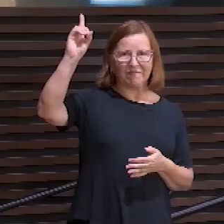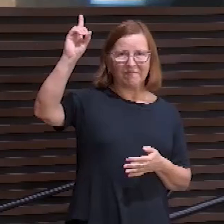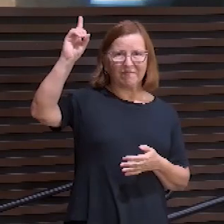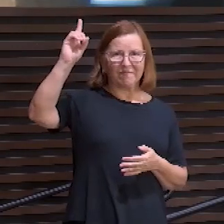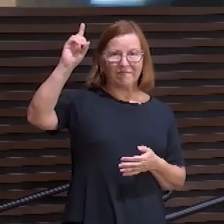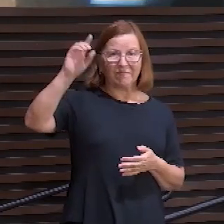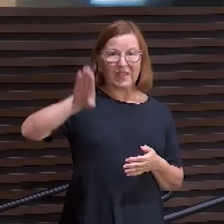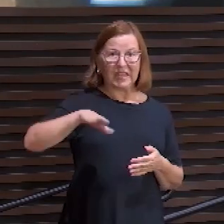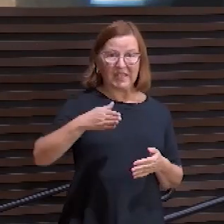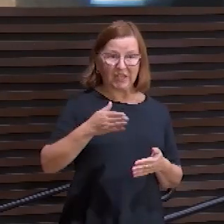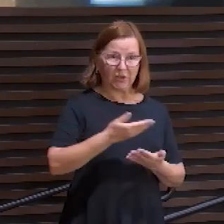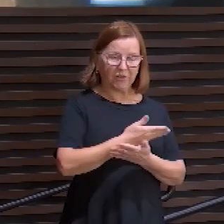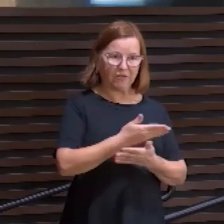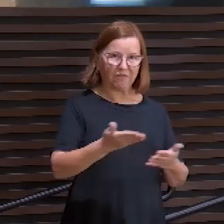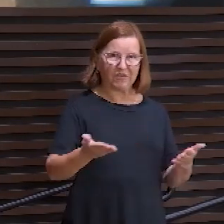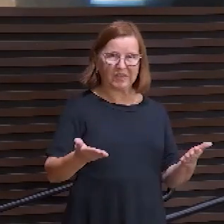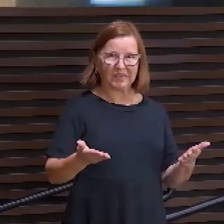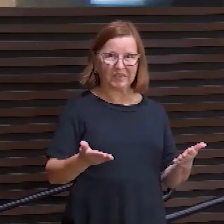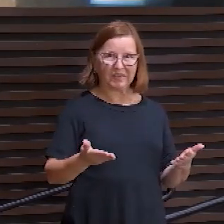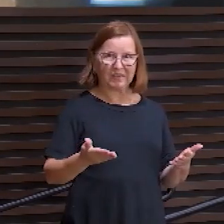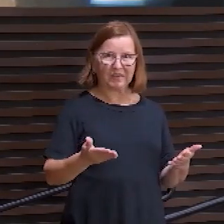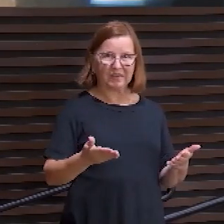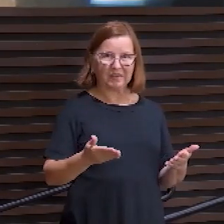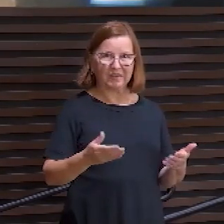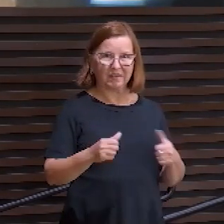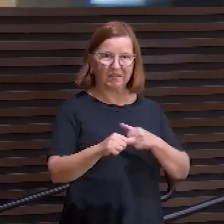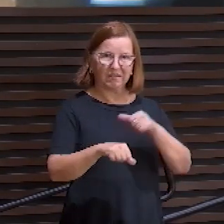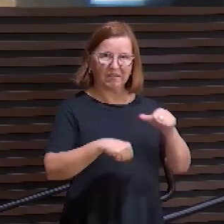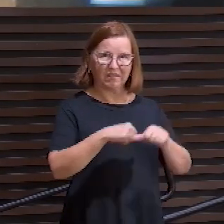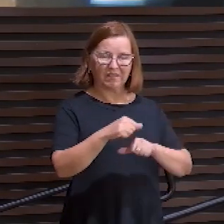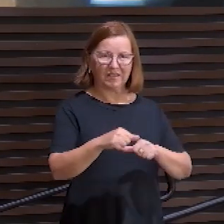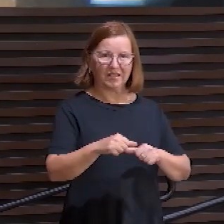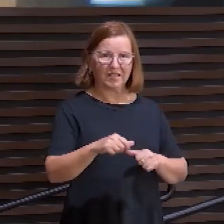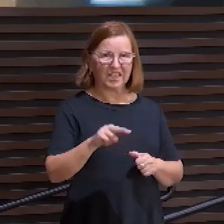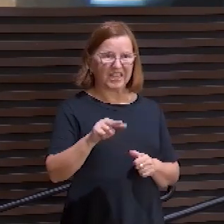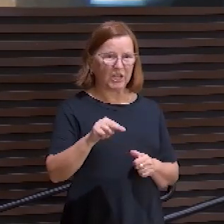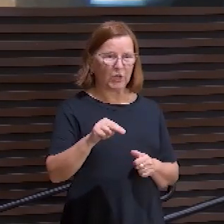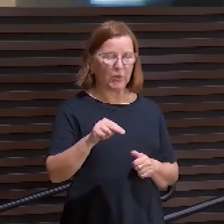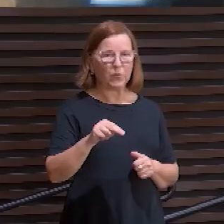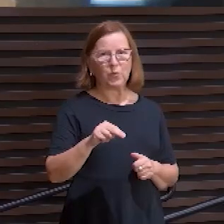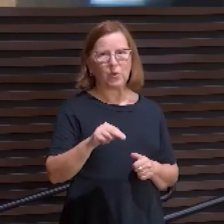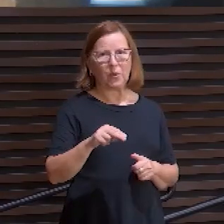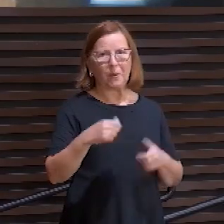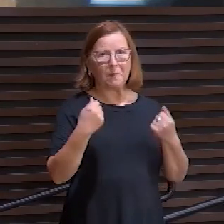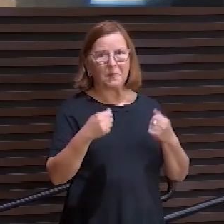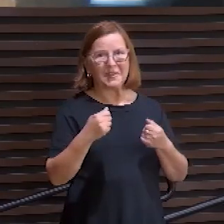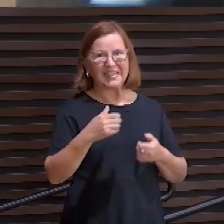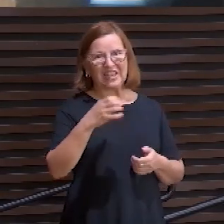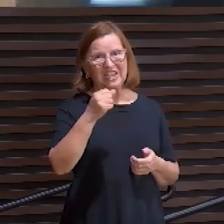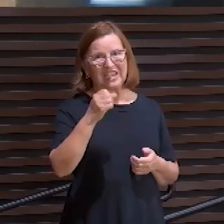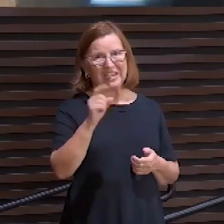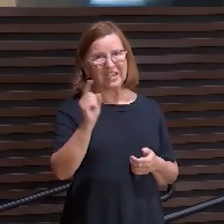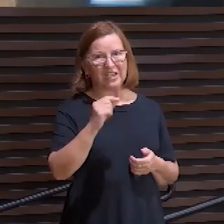Assim vos tornastes como necessitados de leite e não de alimento